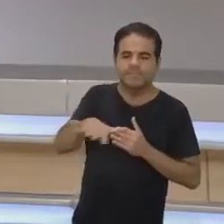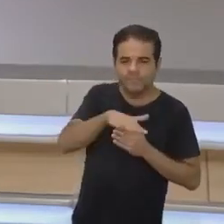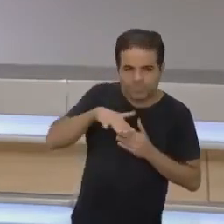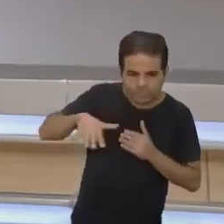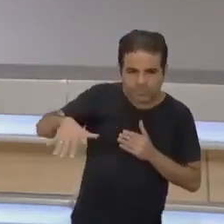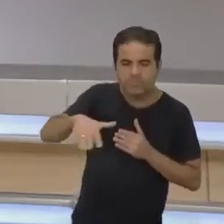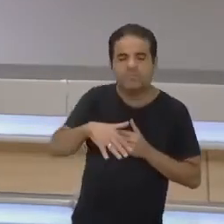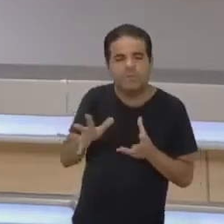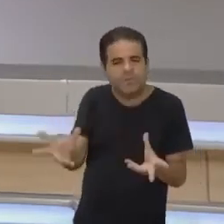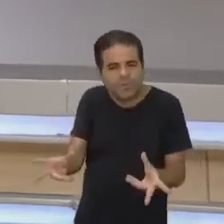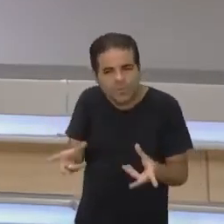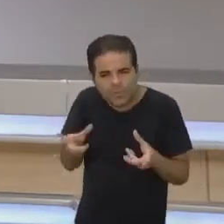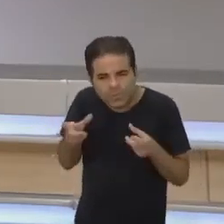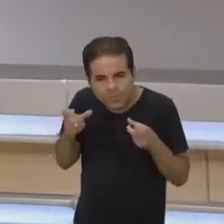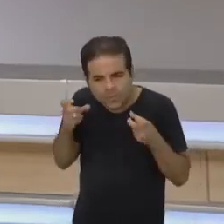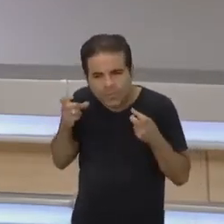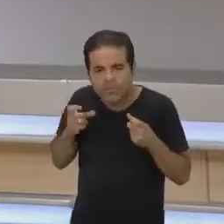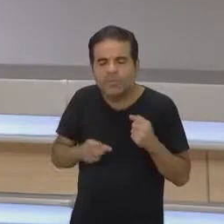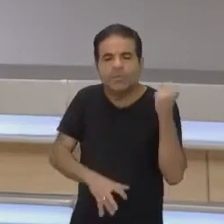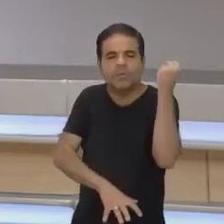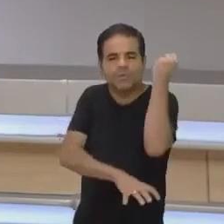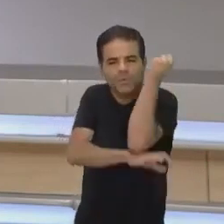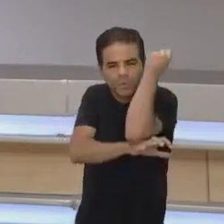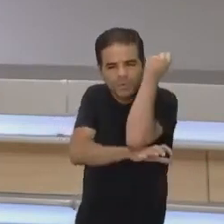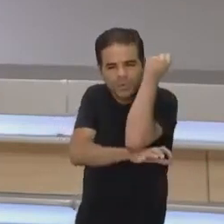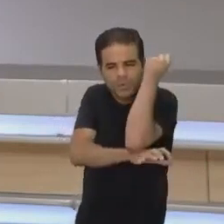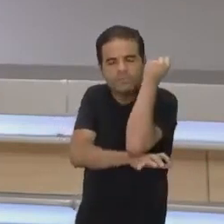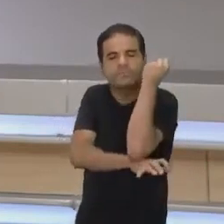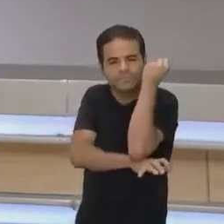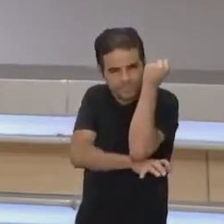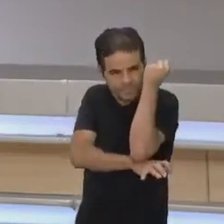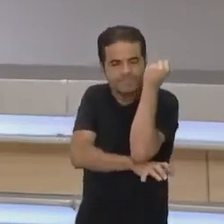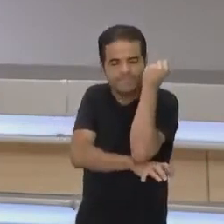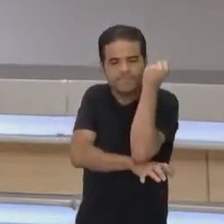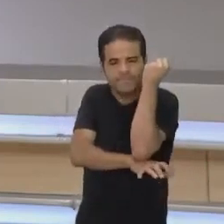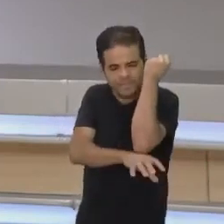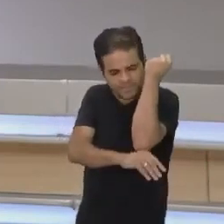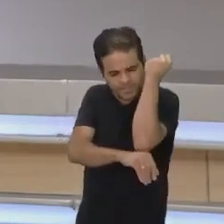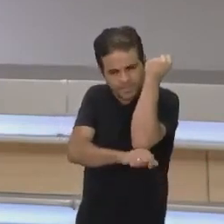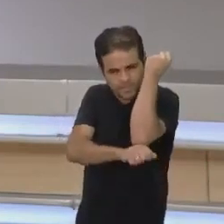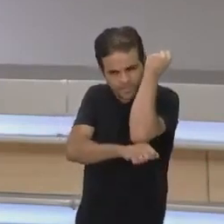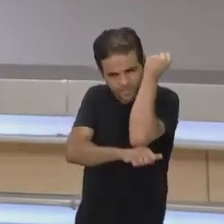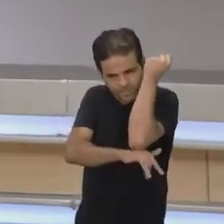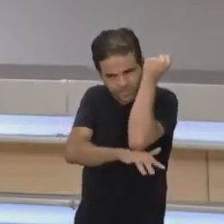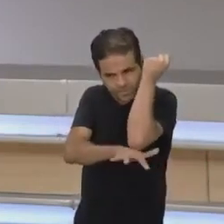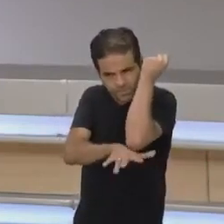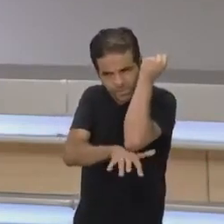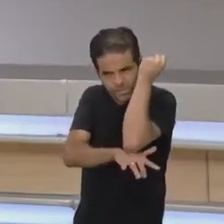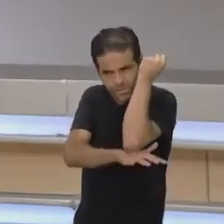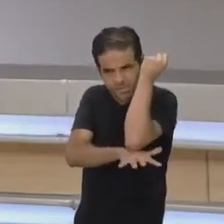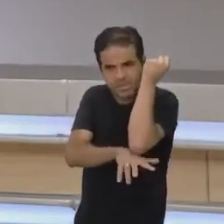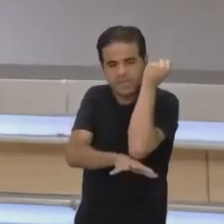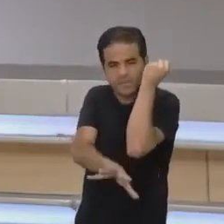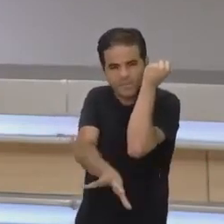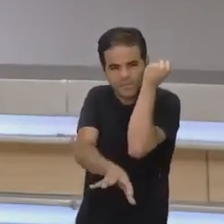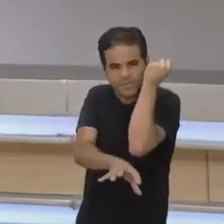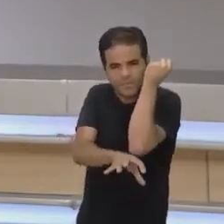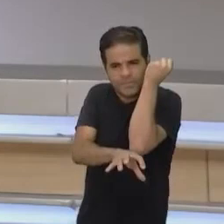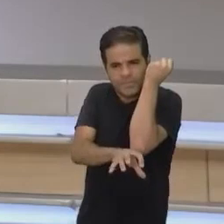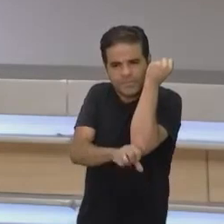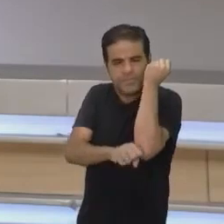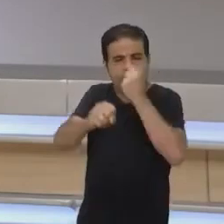são absorvidos pelas raízes que estão ali, então, na terra. Então, esses sais minerais vêm dali, né? Então,